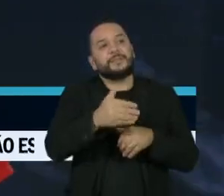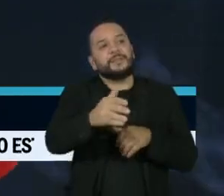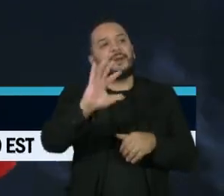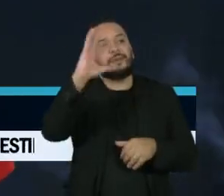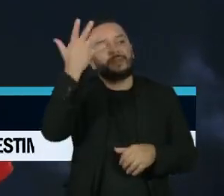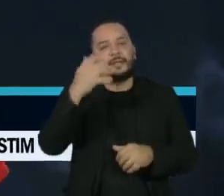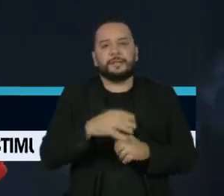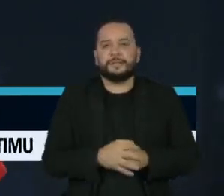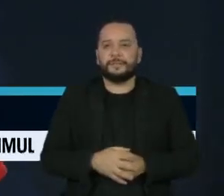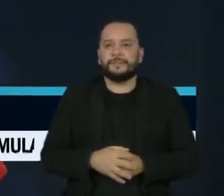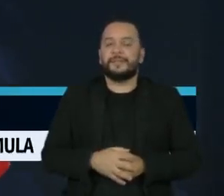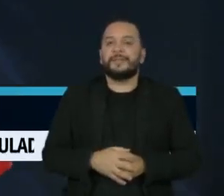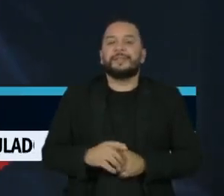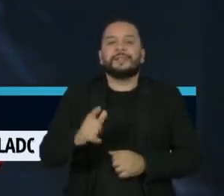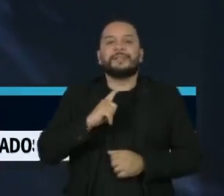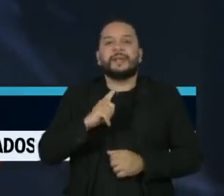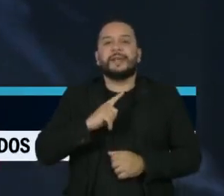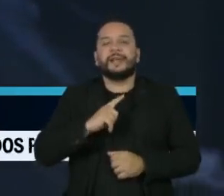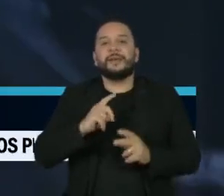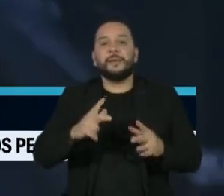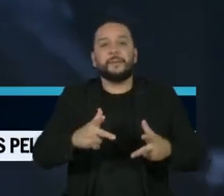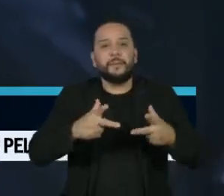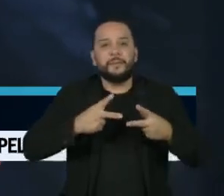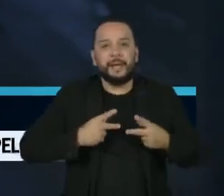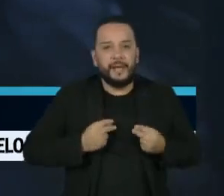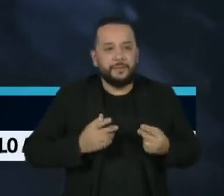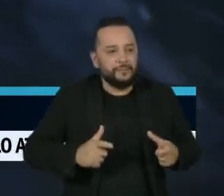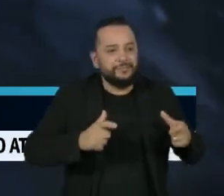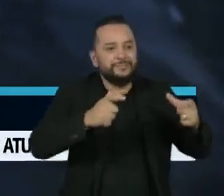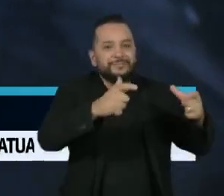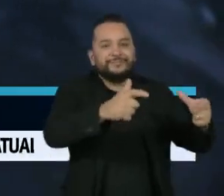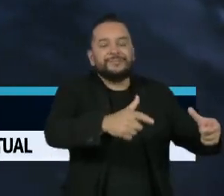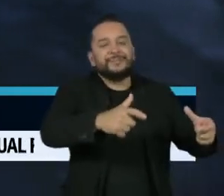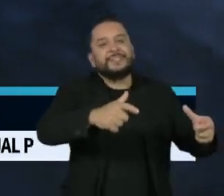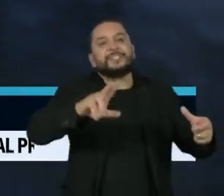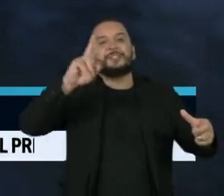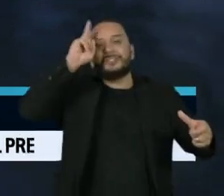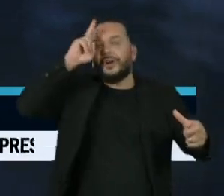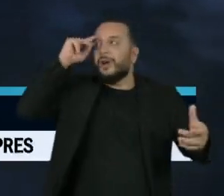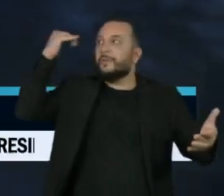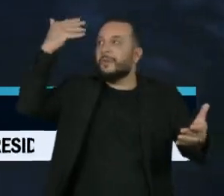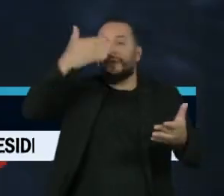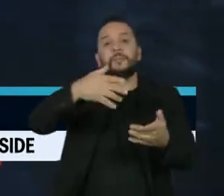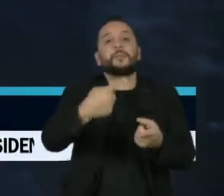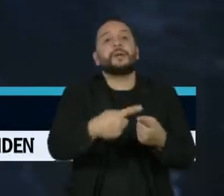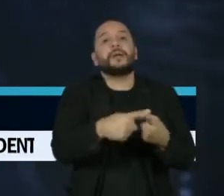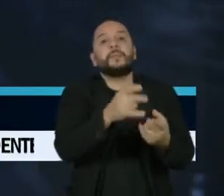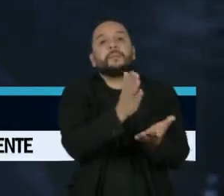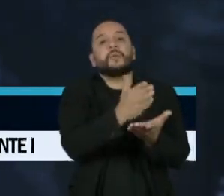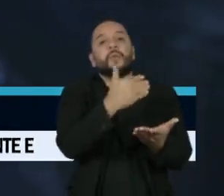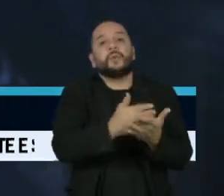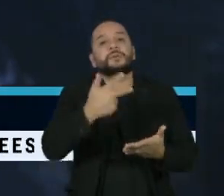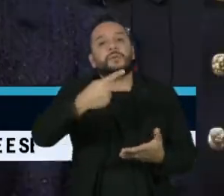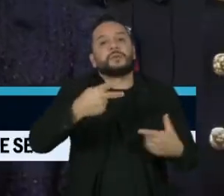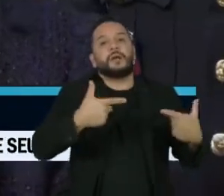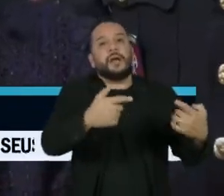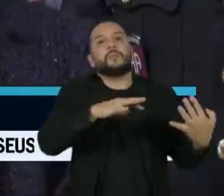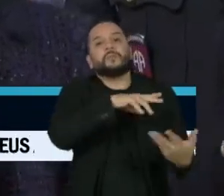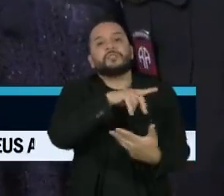Uma reparação histórica. O Exército dos Estados Unidos devolveu um bolo de aniversário roubado durante a Segunda Guerra